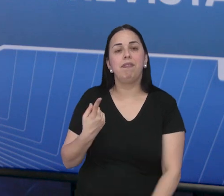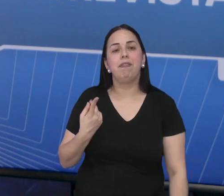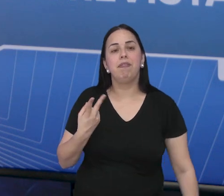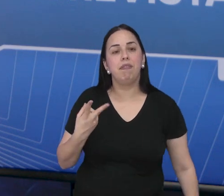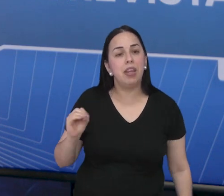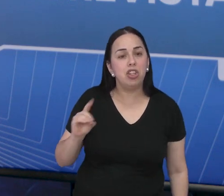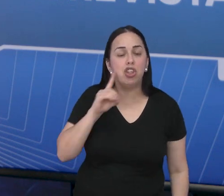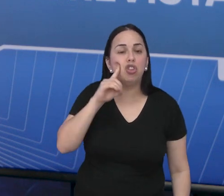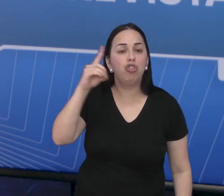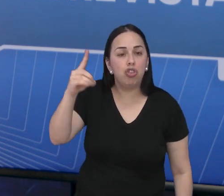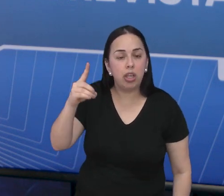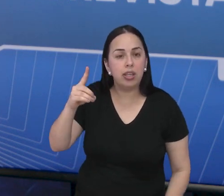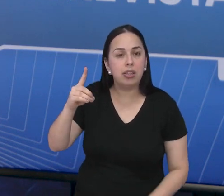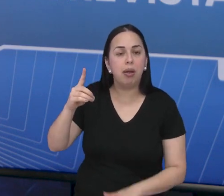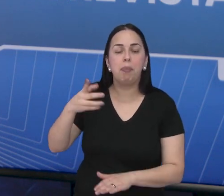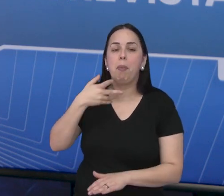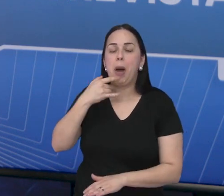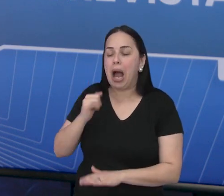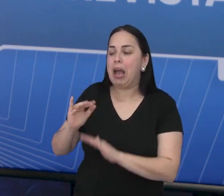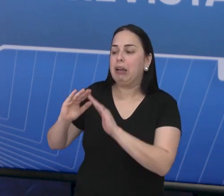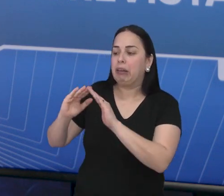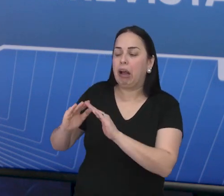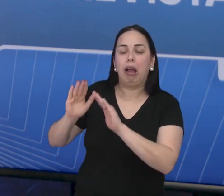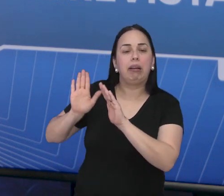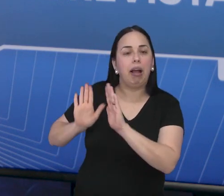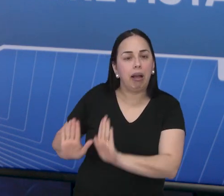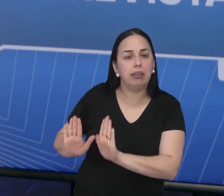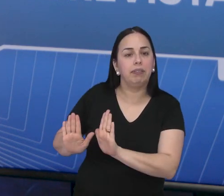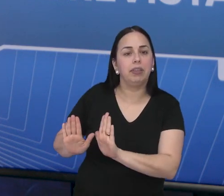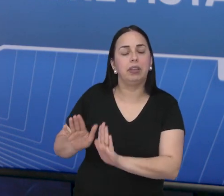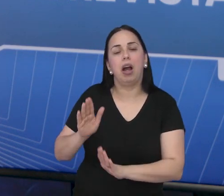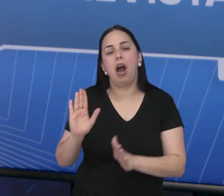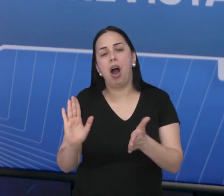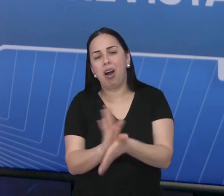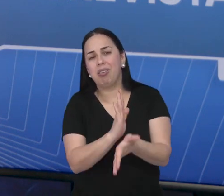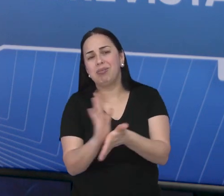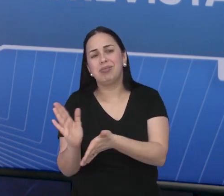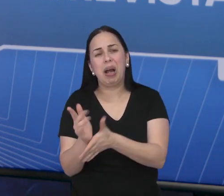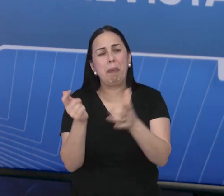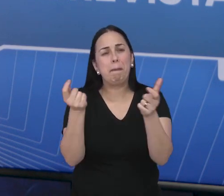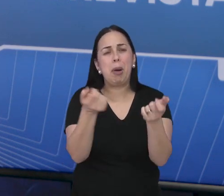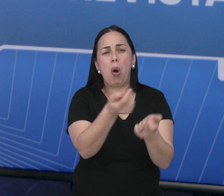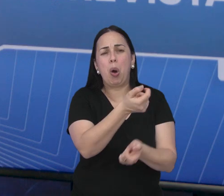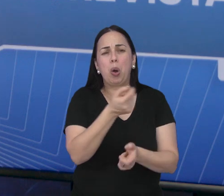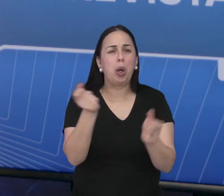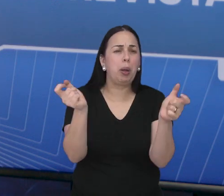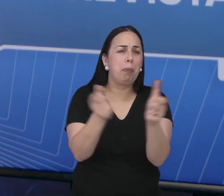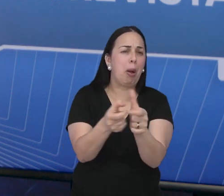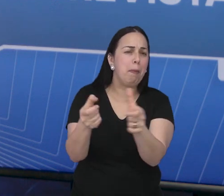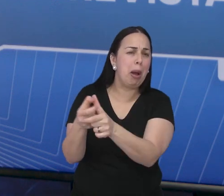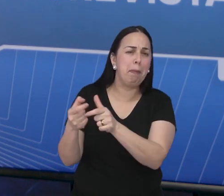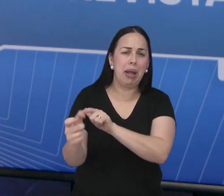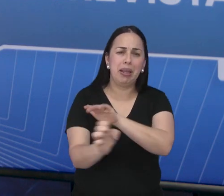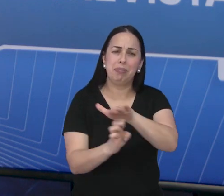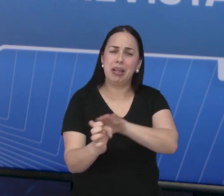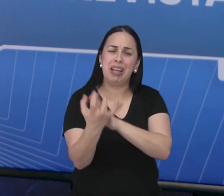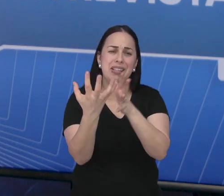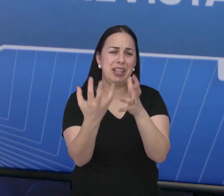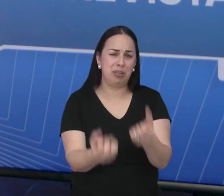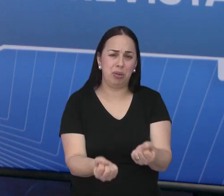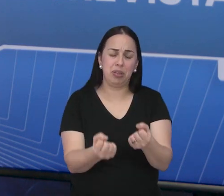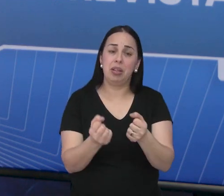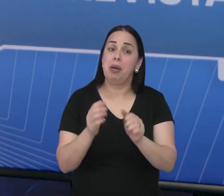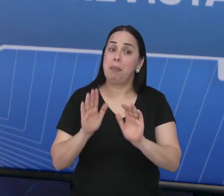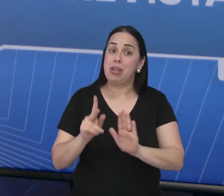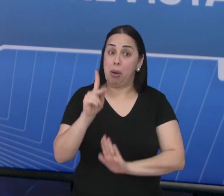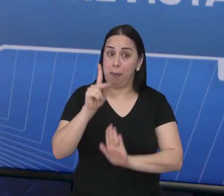dias, para os pais ficarem em casa, são poucas empresas que participam disso, apesar de